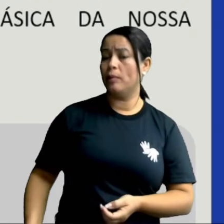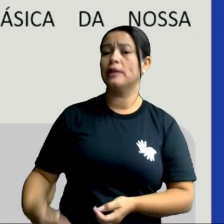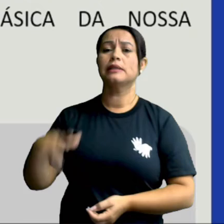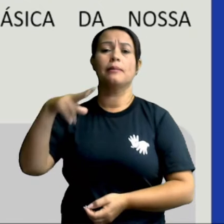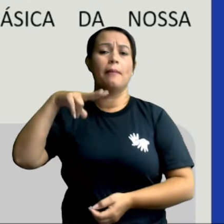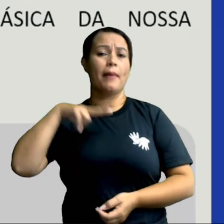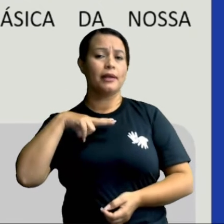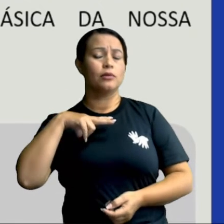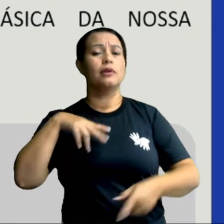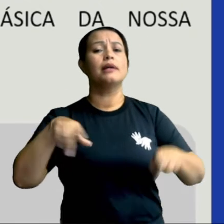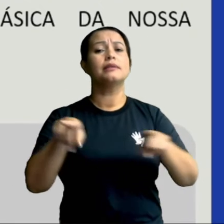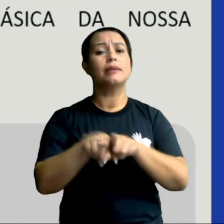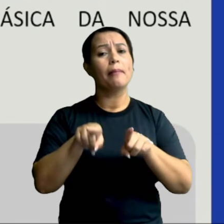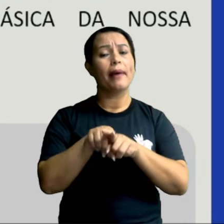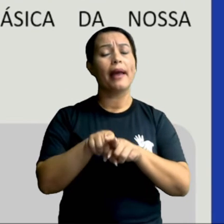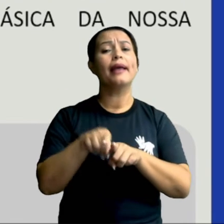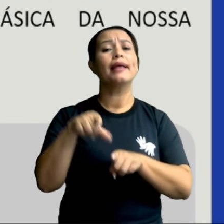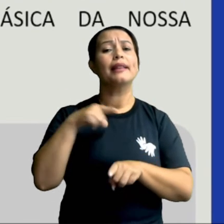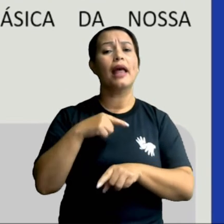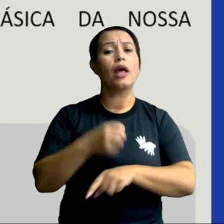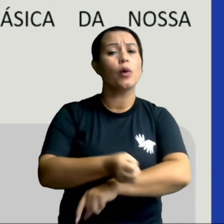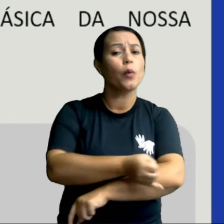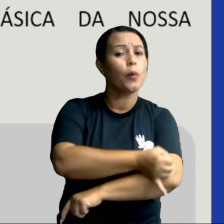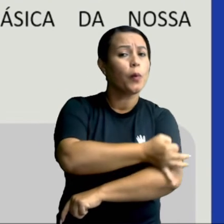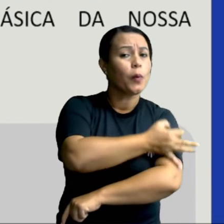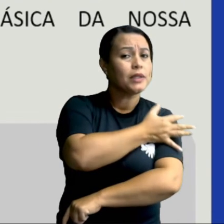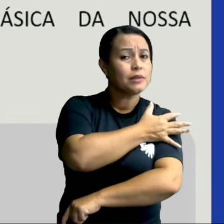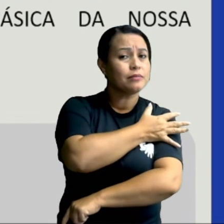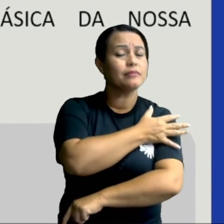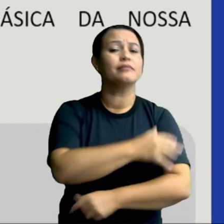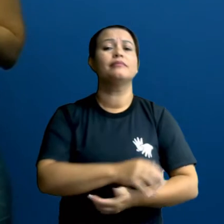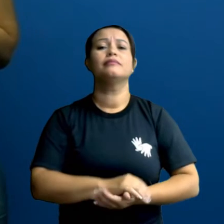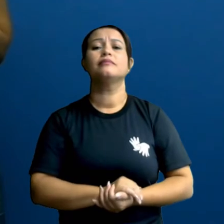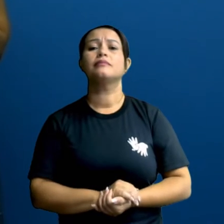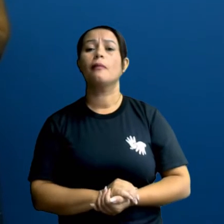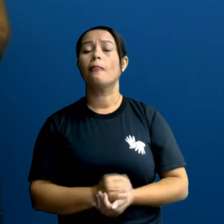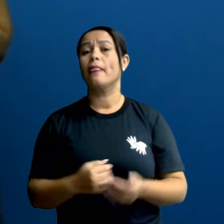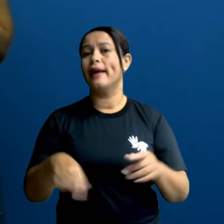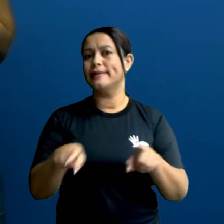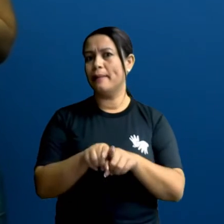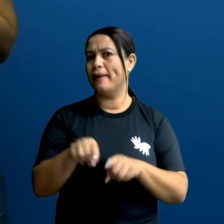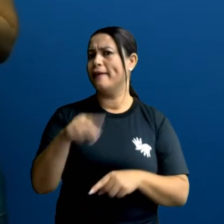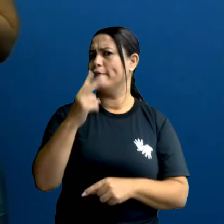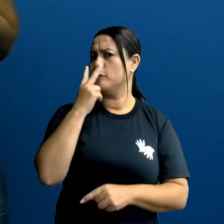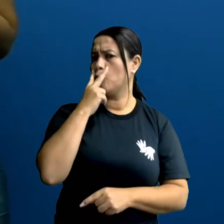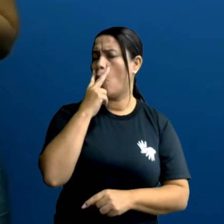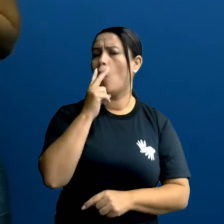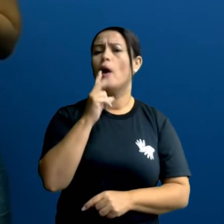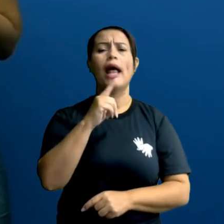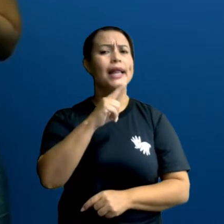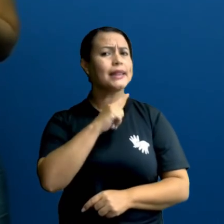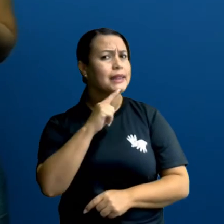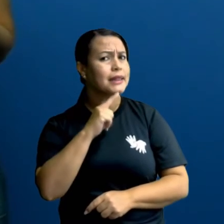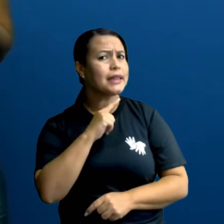que atendem à educação básica aqui da nossa cidade. Então, gente, Vitória